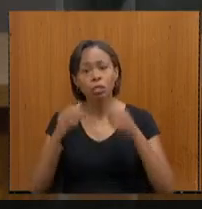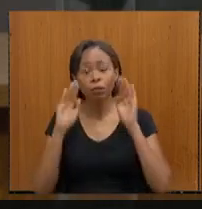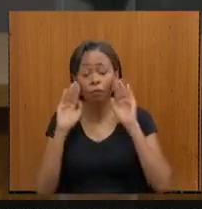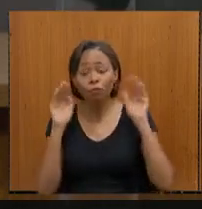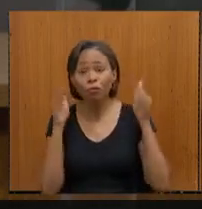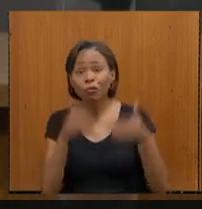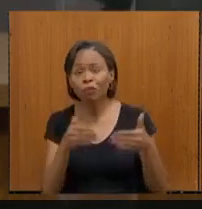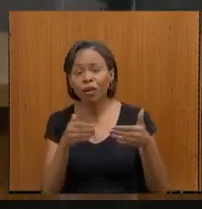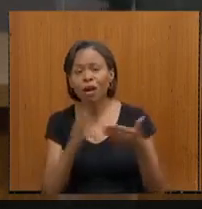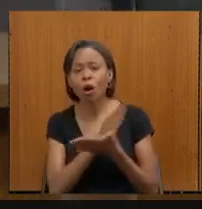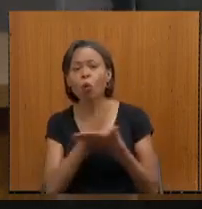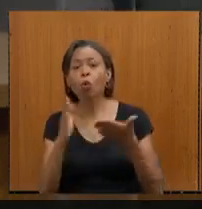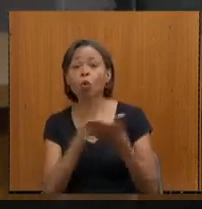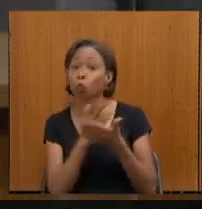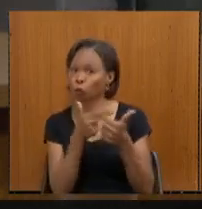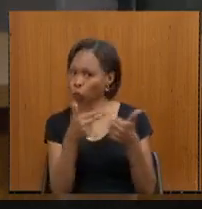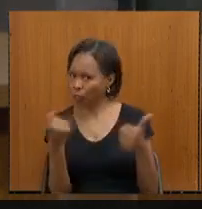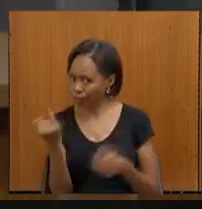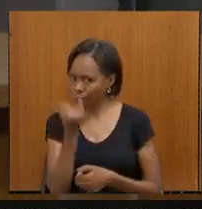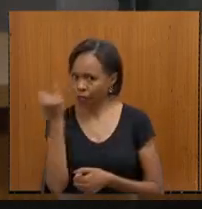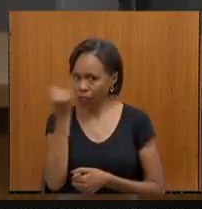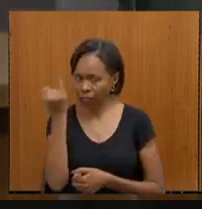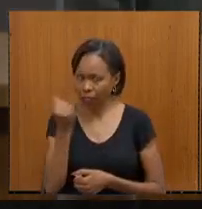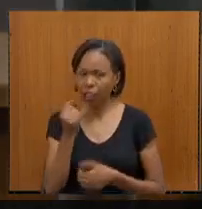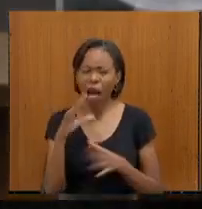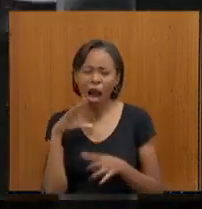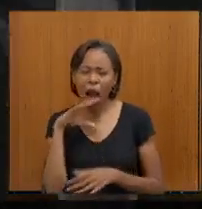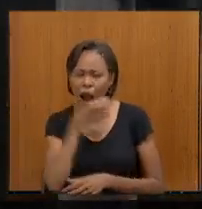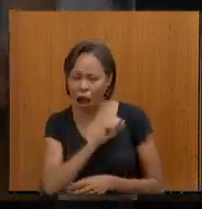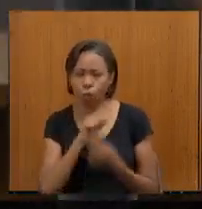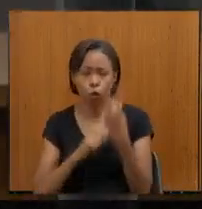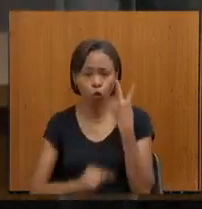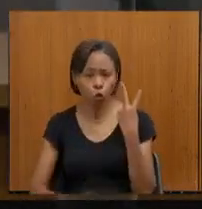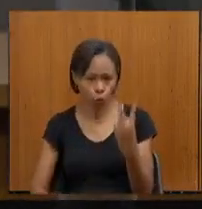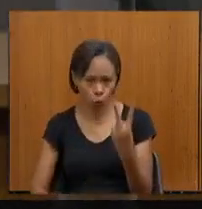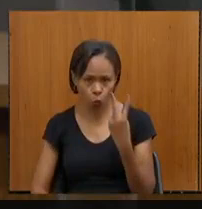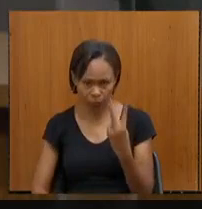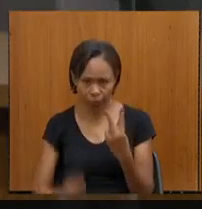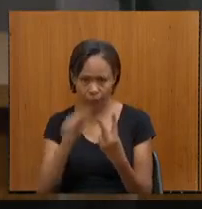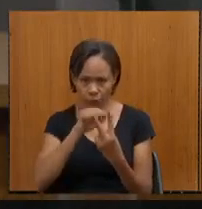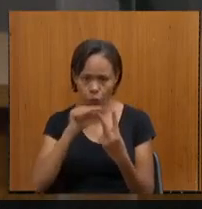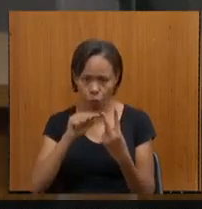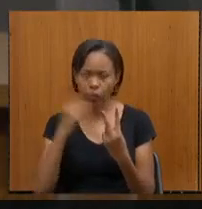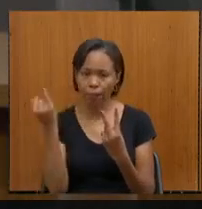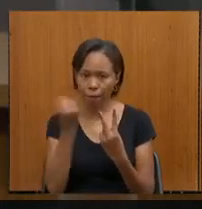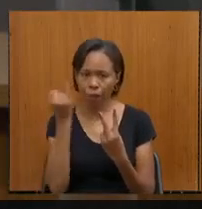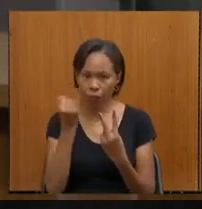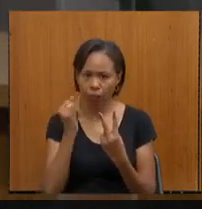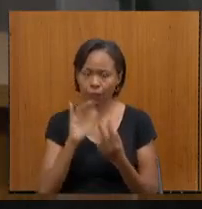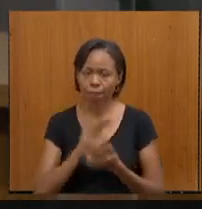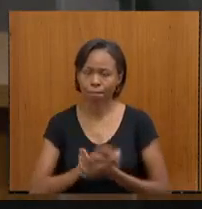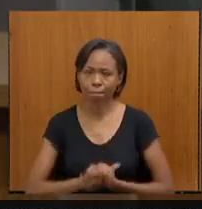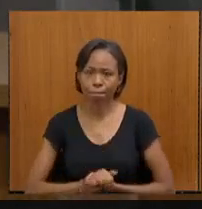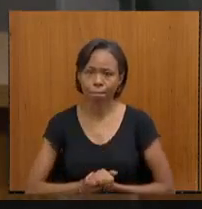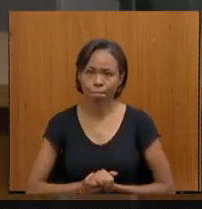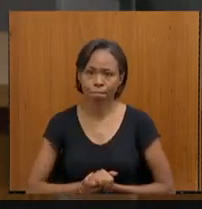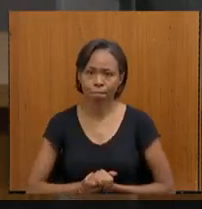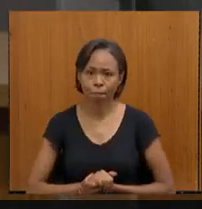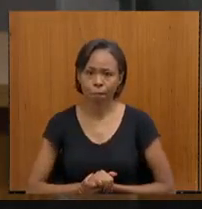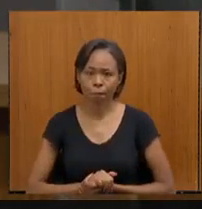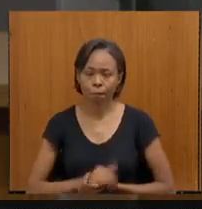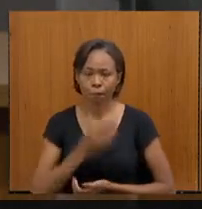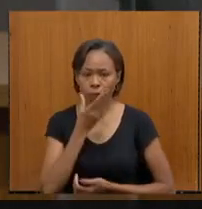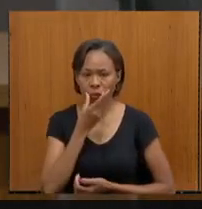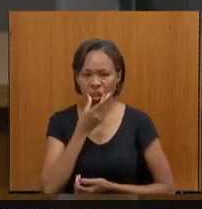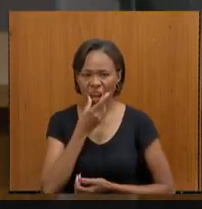Alguns alguns casos interessantes vou mexer nós rapidamente dois casos próximos Light por favor